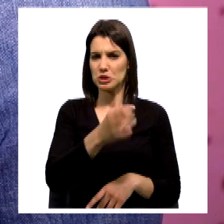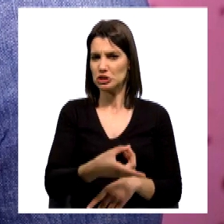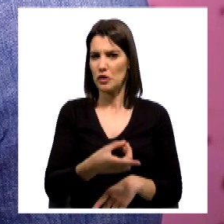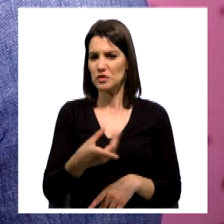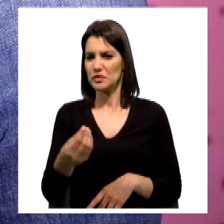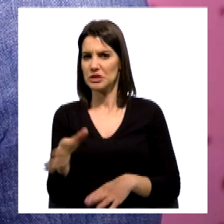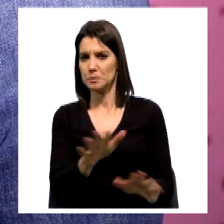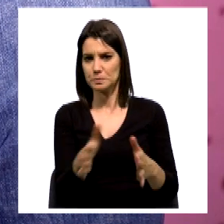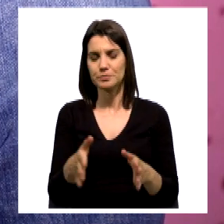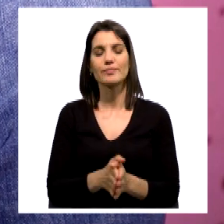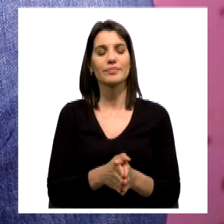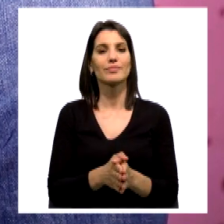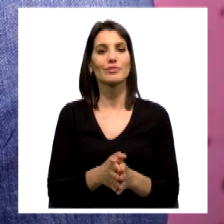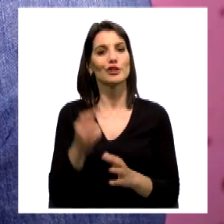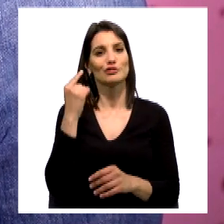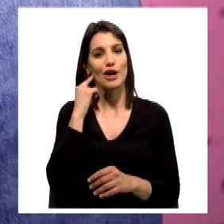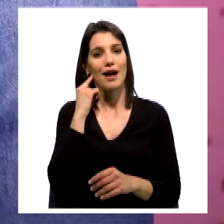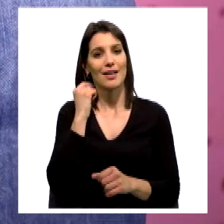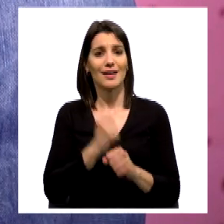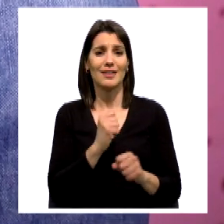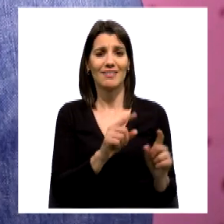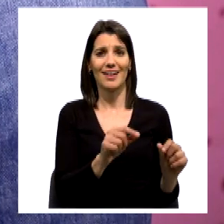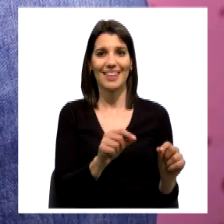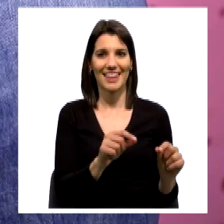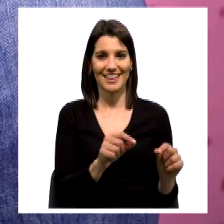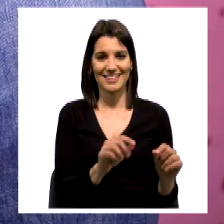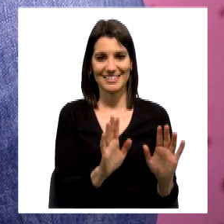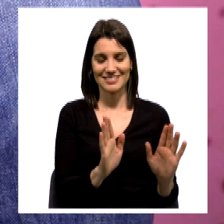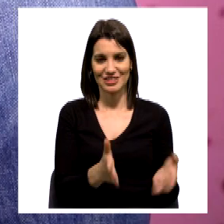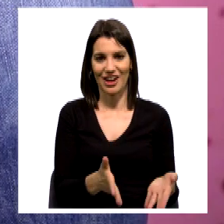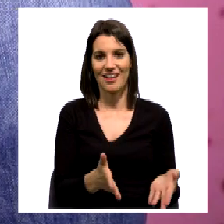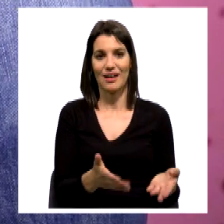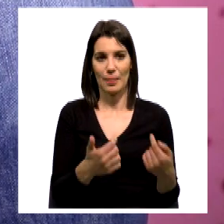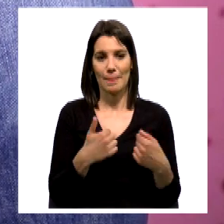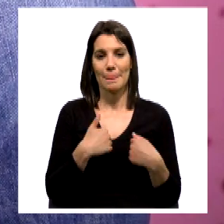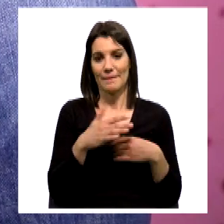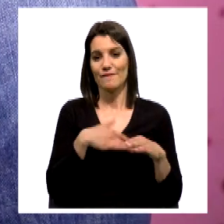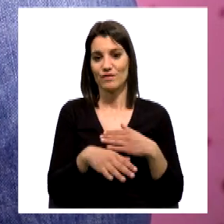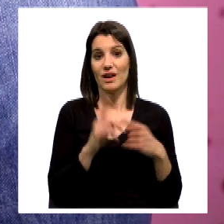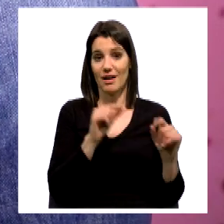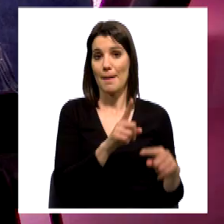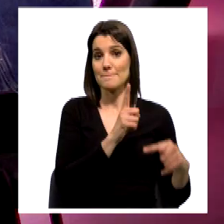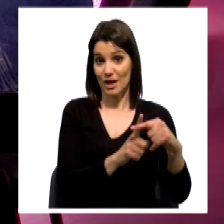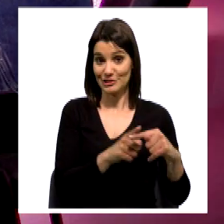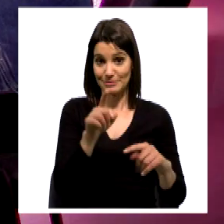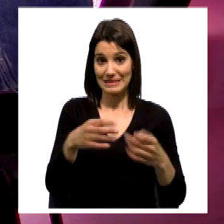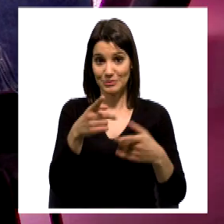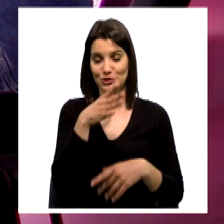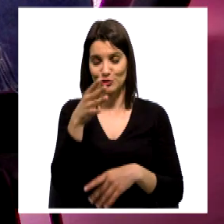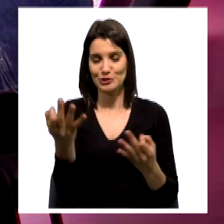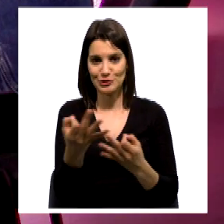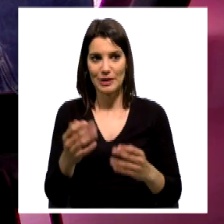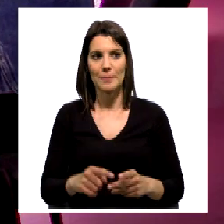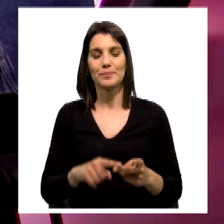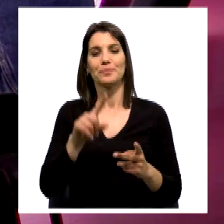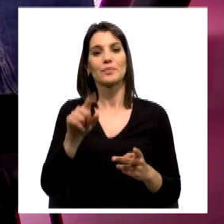89, 90, não me lembro, e já estava na rádio. Portanto, já tinha feito a Rádio Mais, como falaste